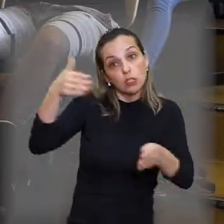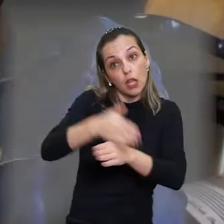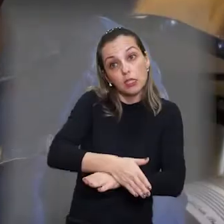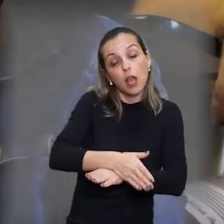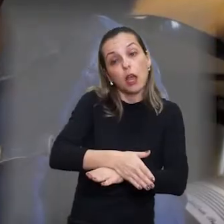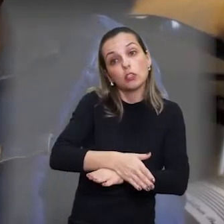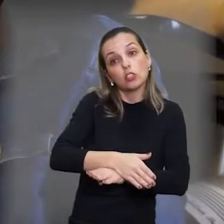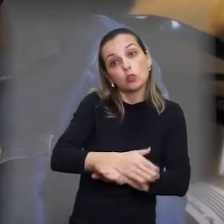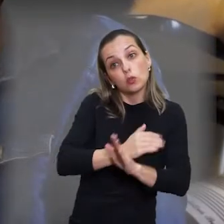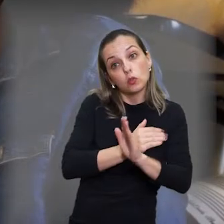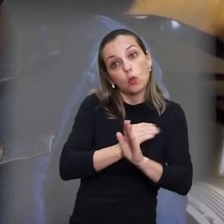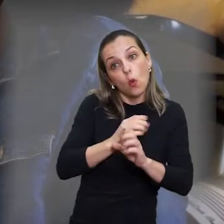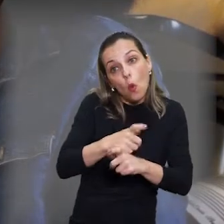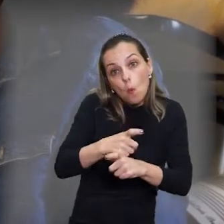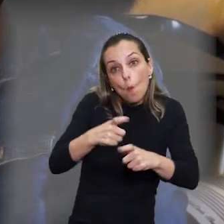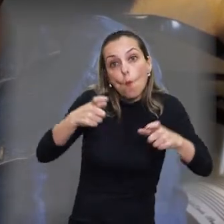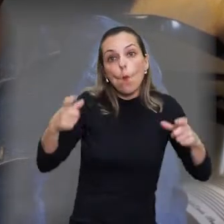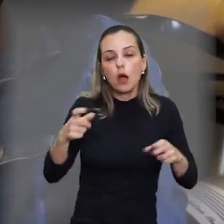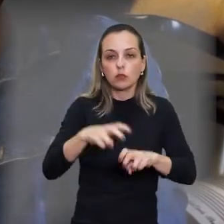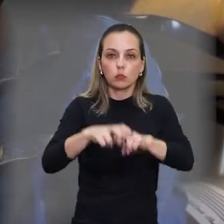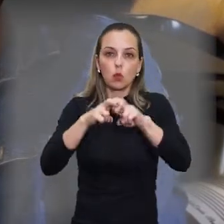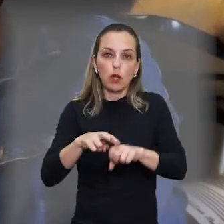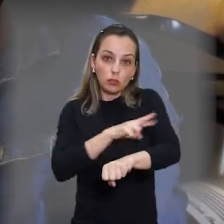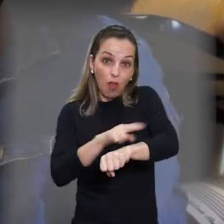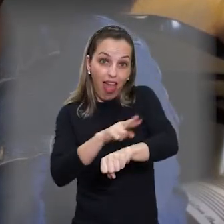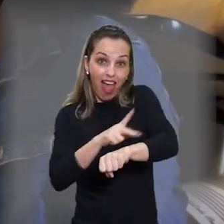negros nas universidades traz à tona